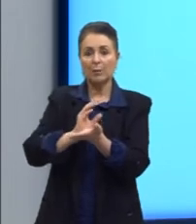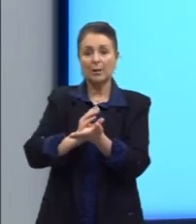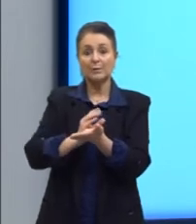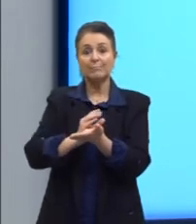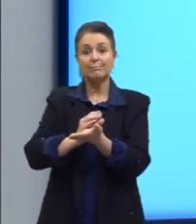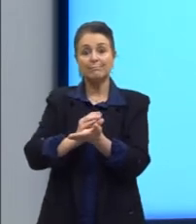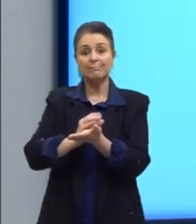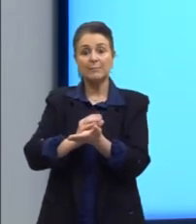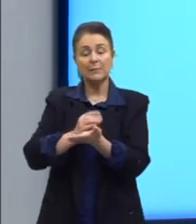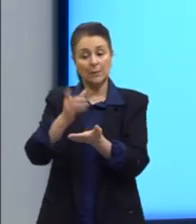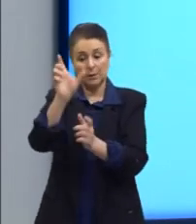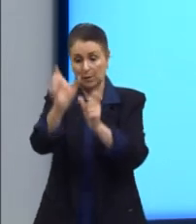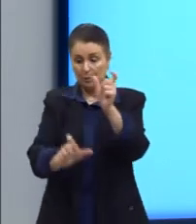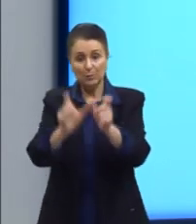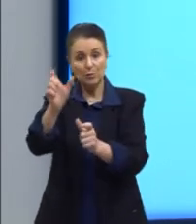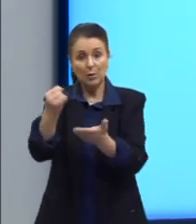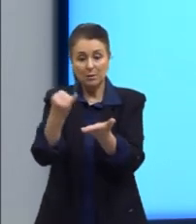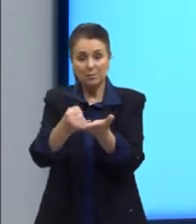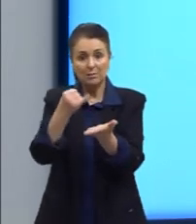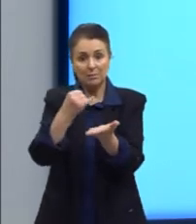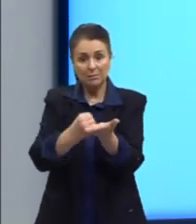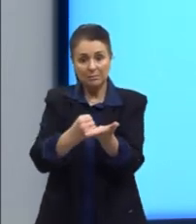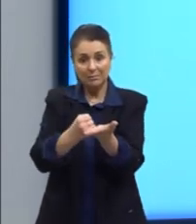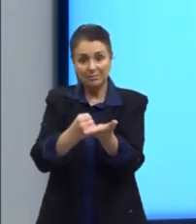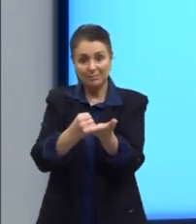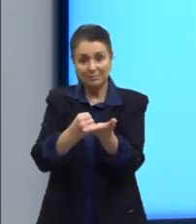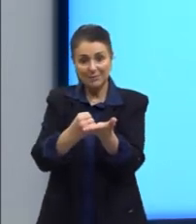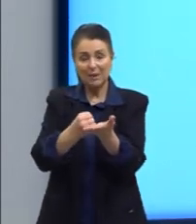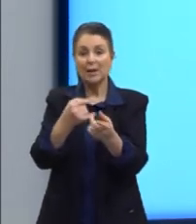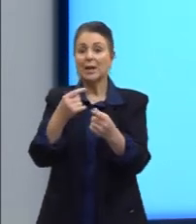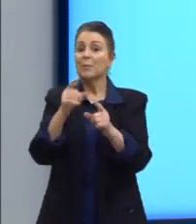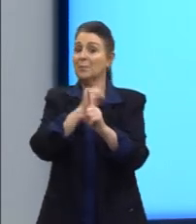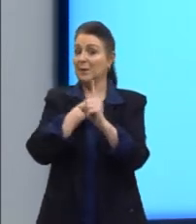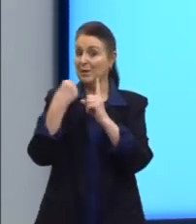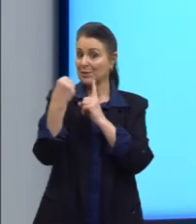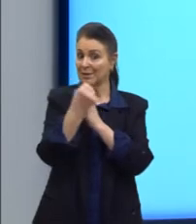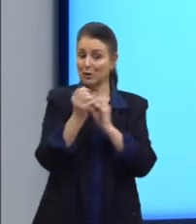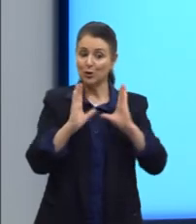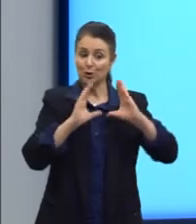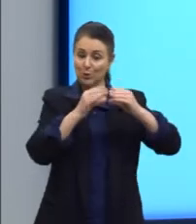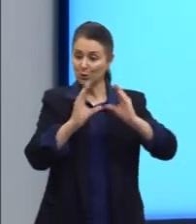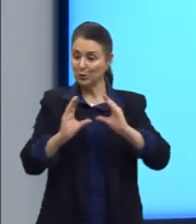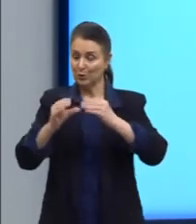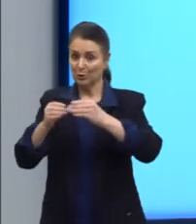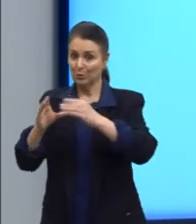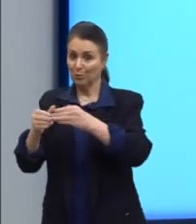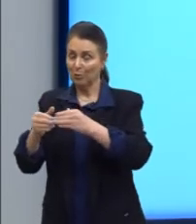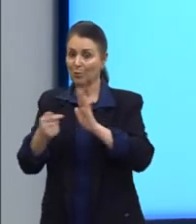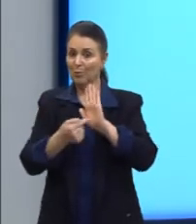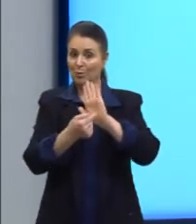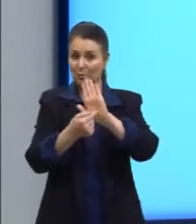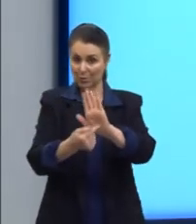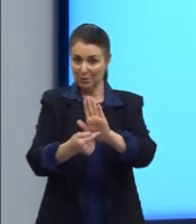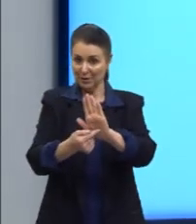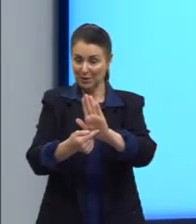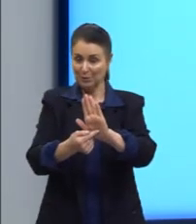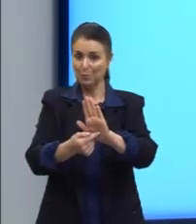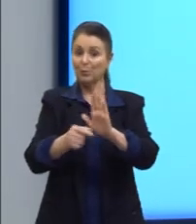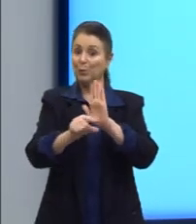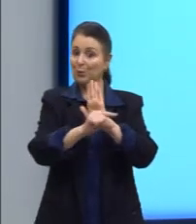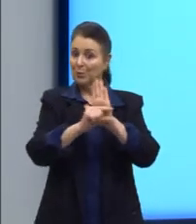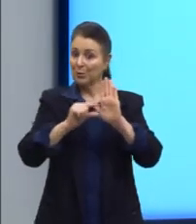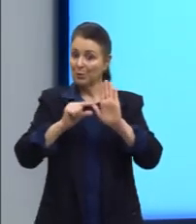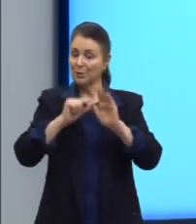pública para que essa sociedade classista, como evidenciado por Masile, seja